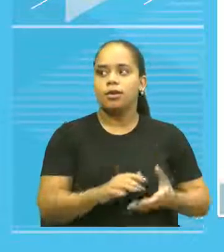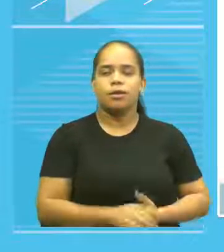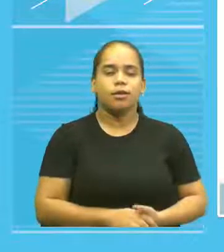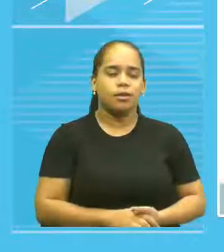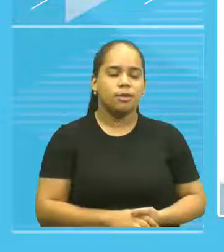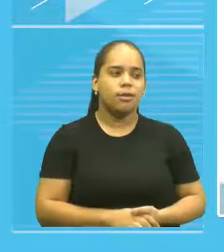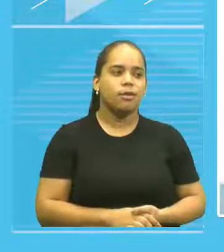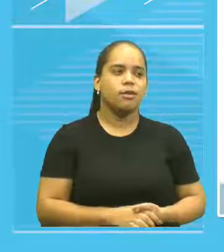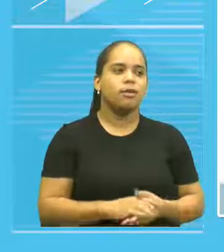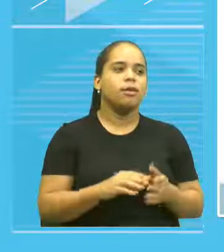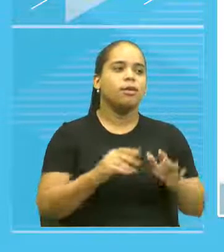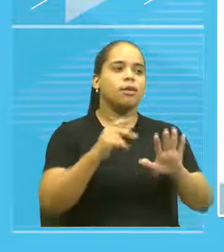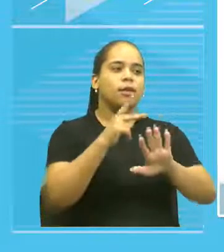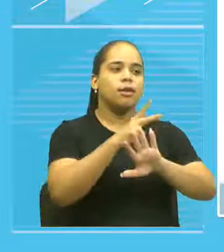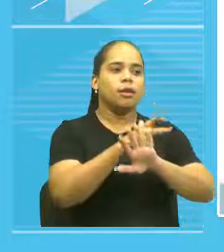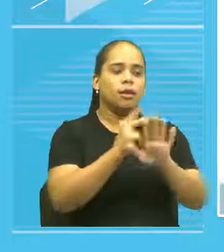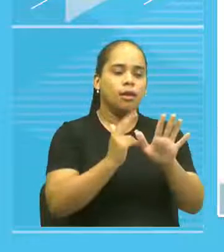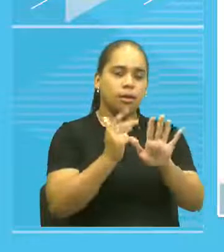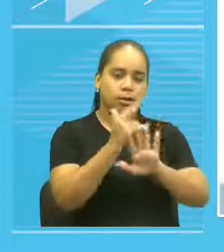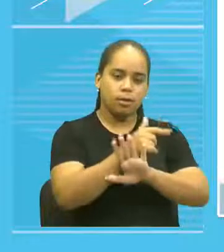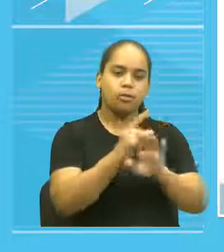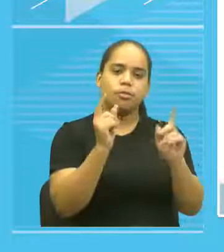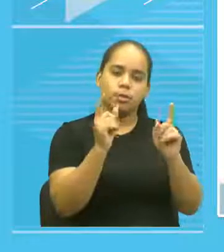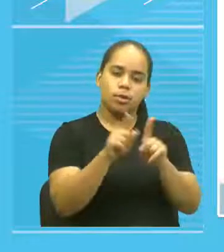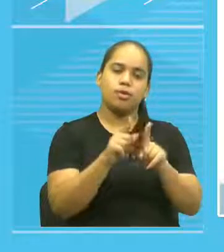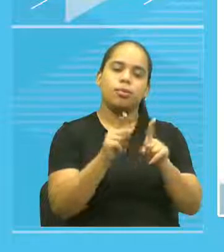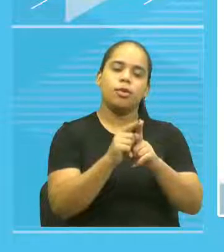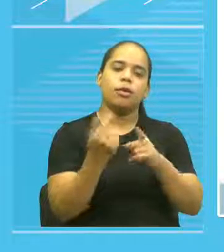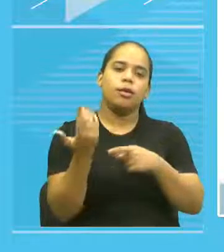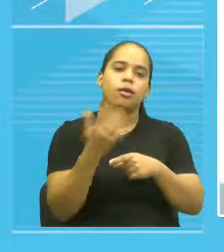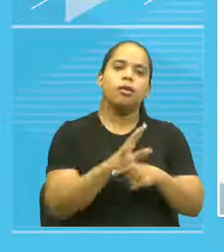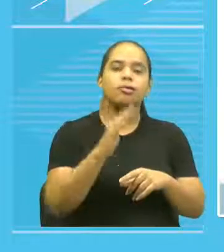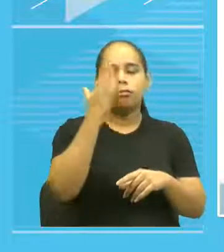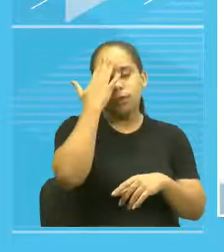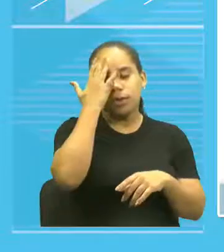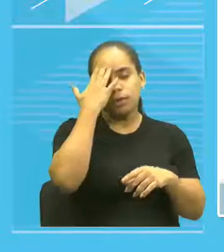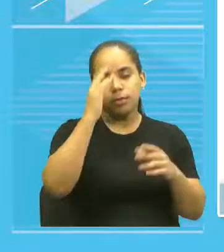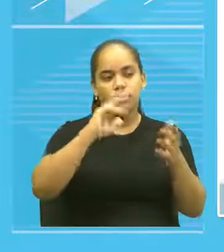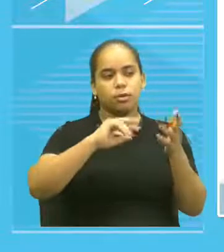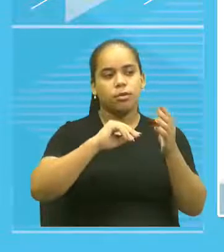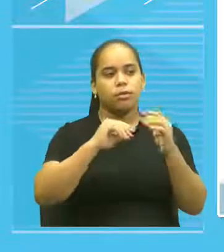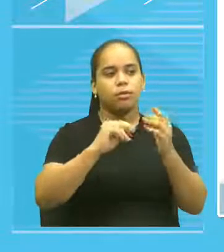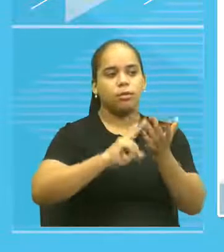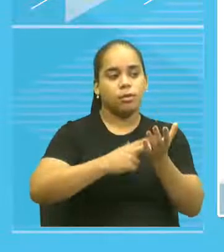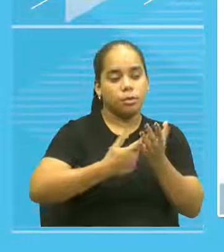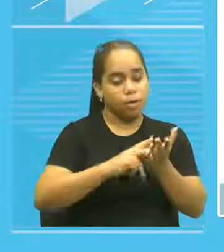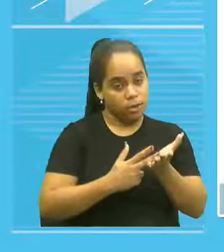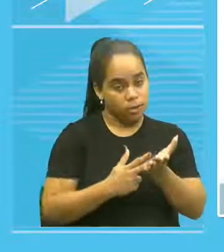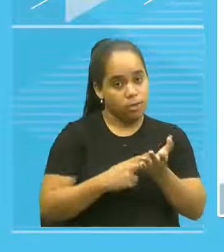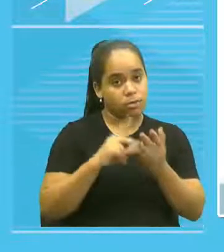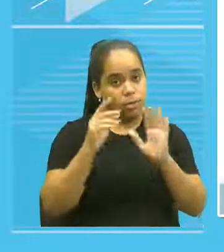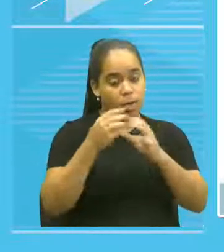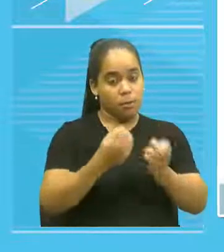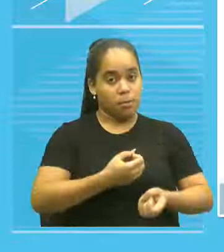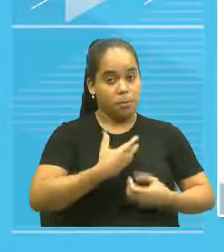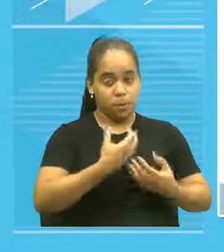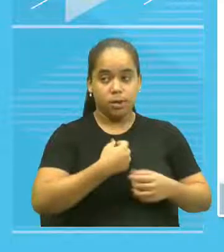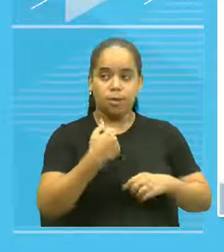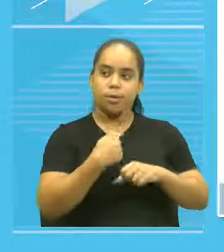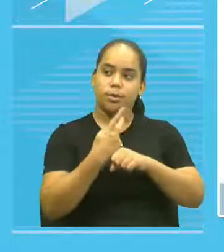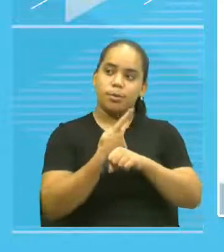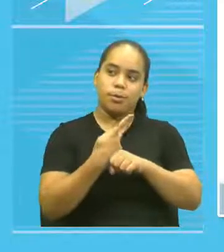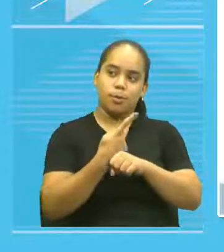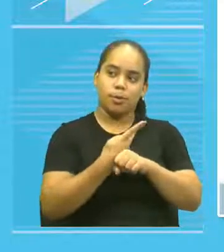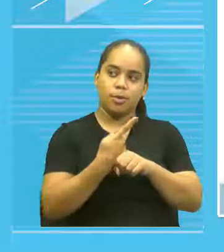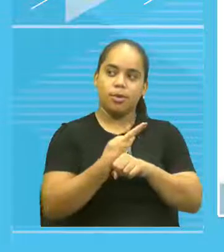pode gerar entendimento interpretativo que é o caso aí da poesia que eu tô pedindo Jorge para procurar show de jovens eu lembro